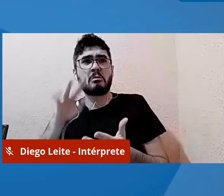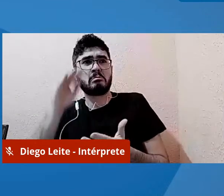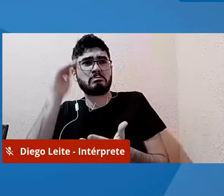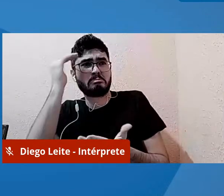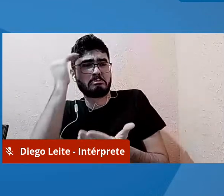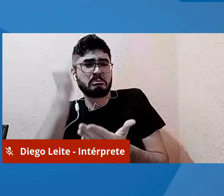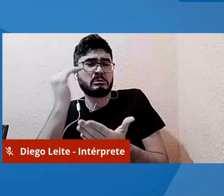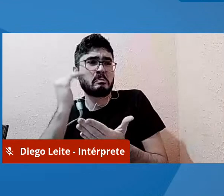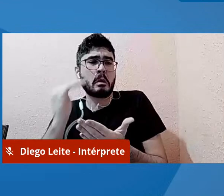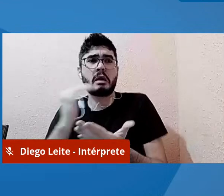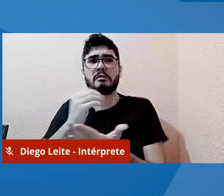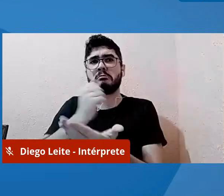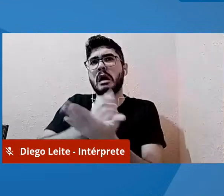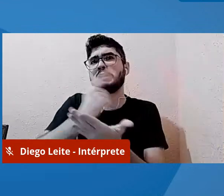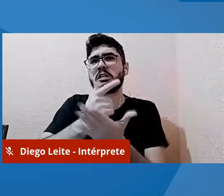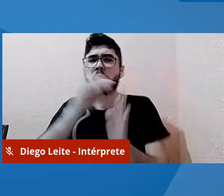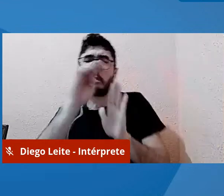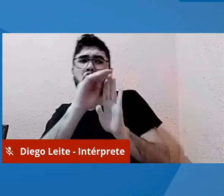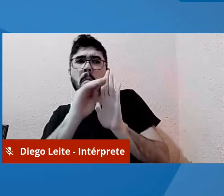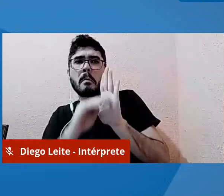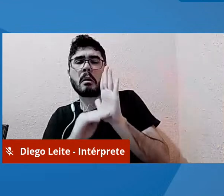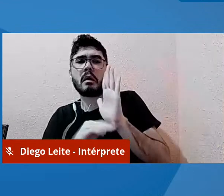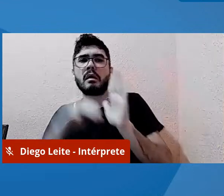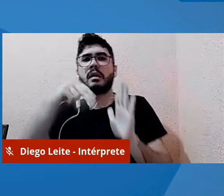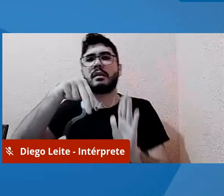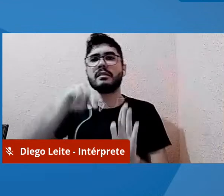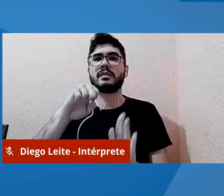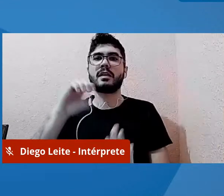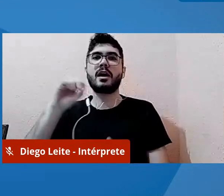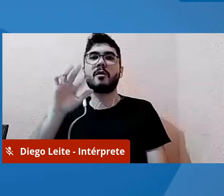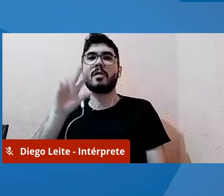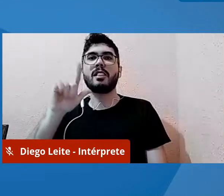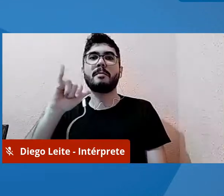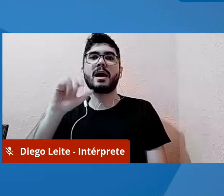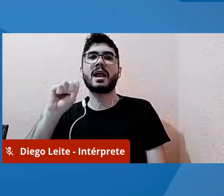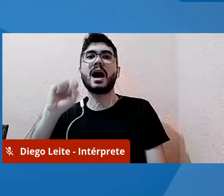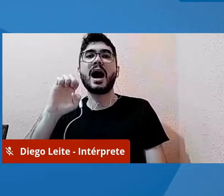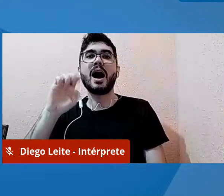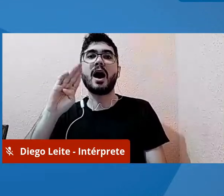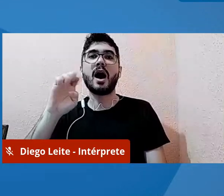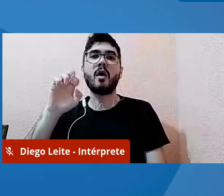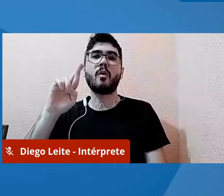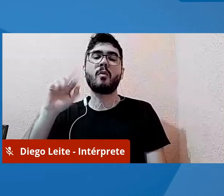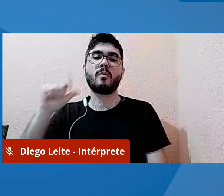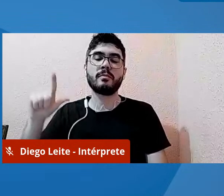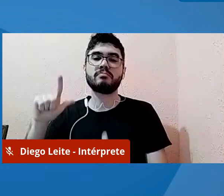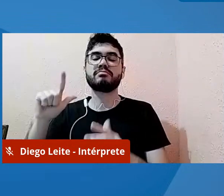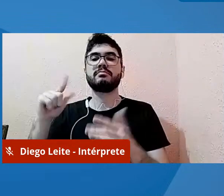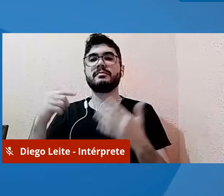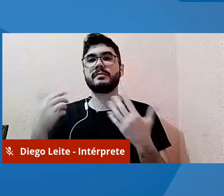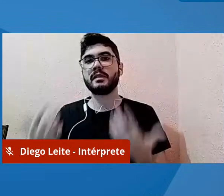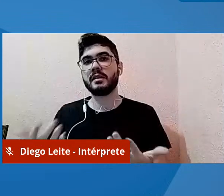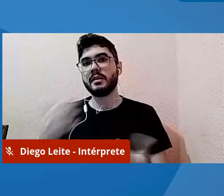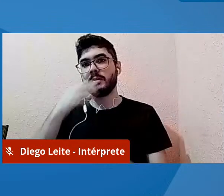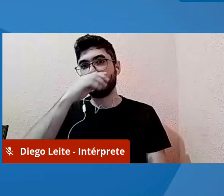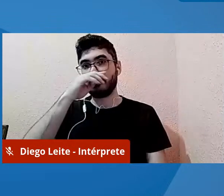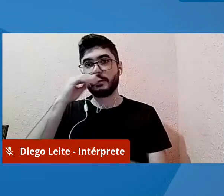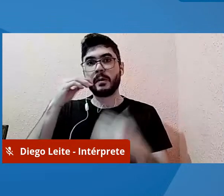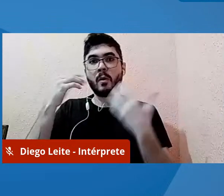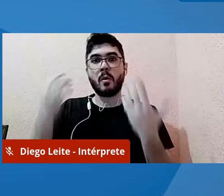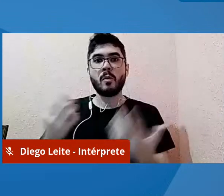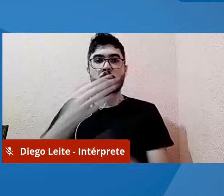importância. Quer dizer, para a grande burguesia, que o governo seja de centro-direita, de